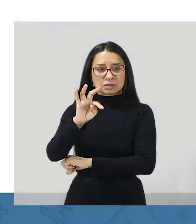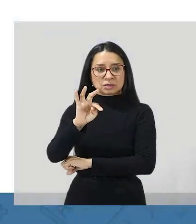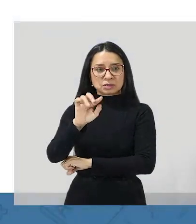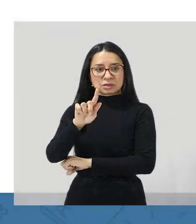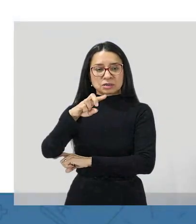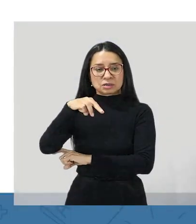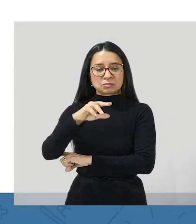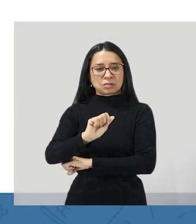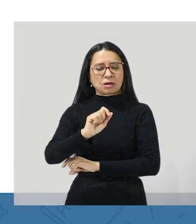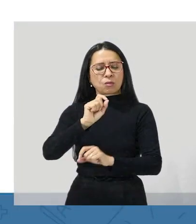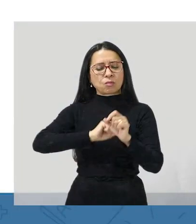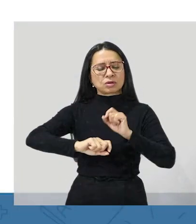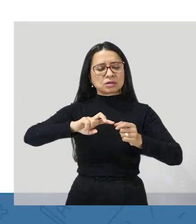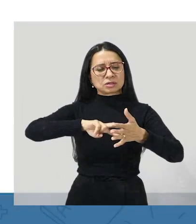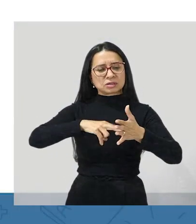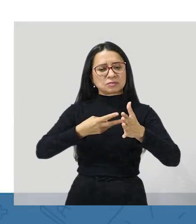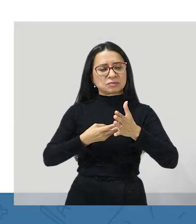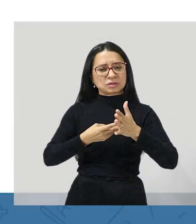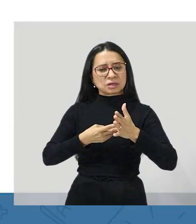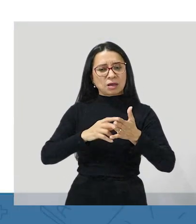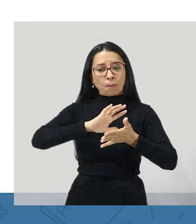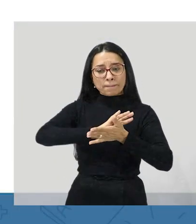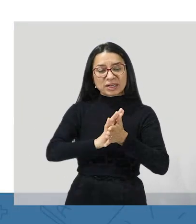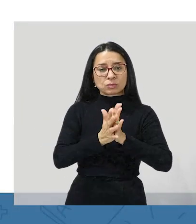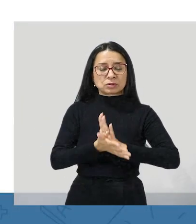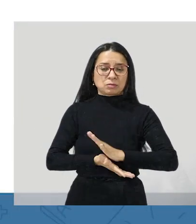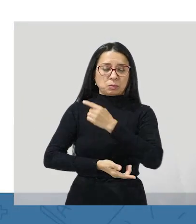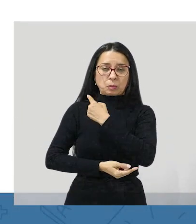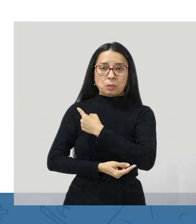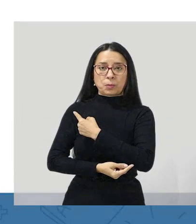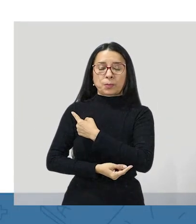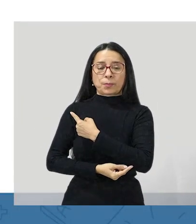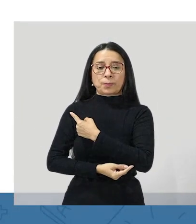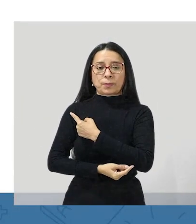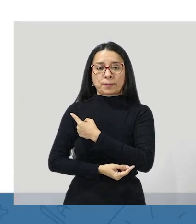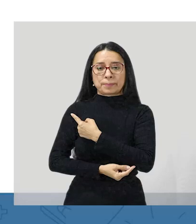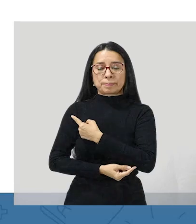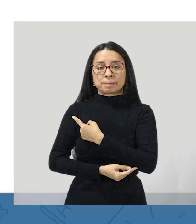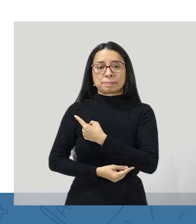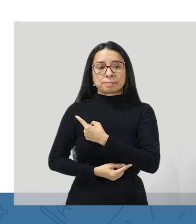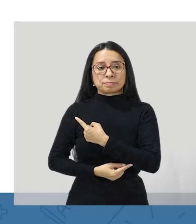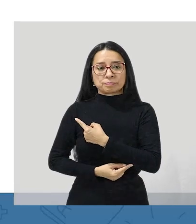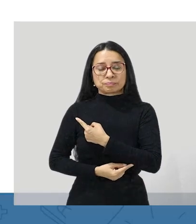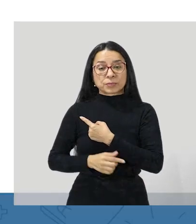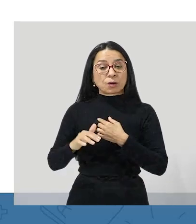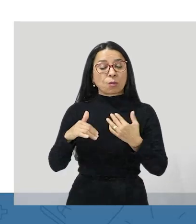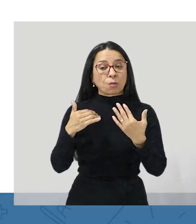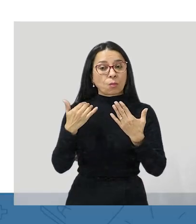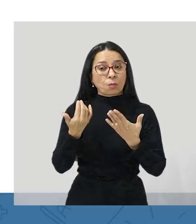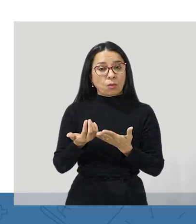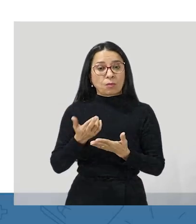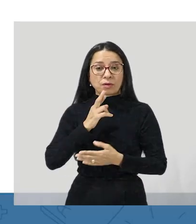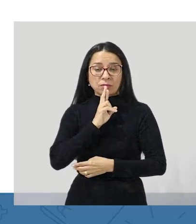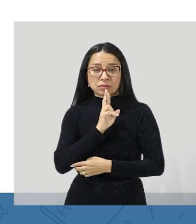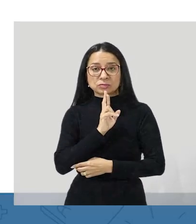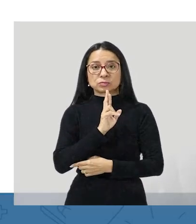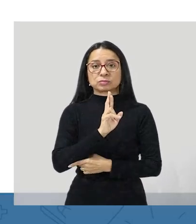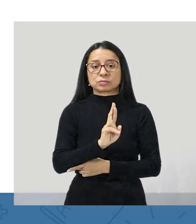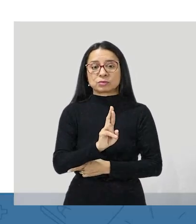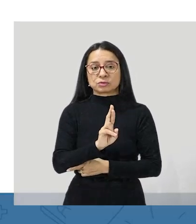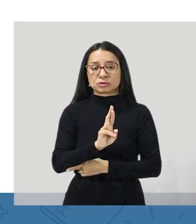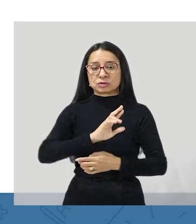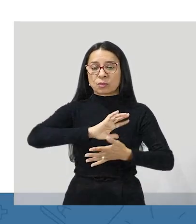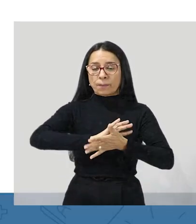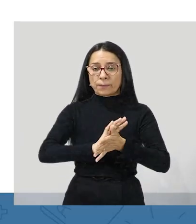rotulação. O estigma apontado no texto tem como consequência o quê? Qual é a consequência